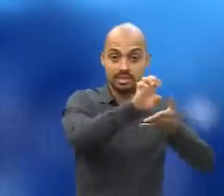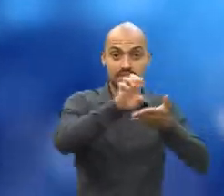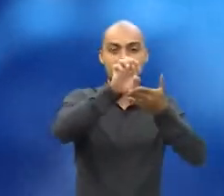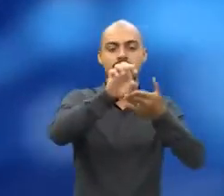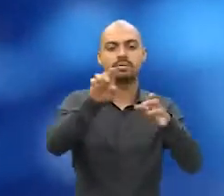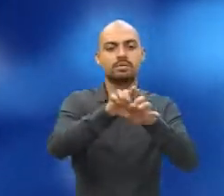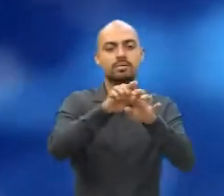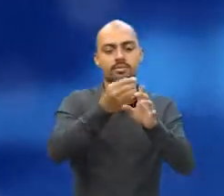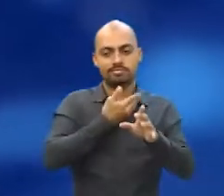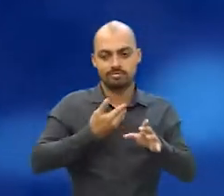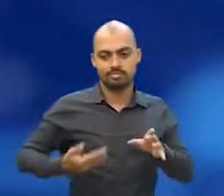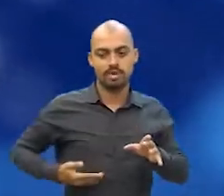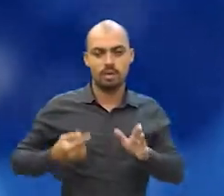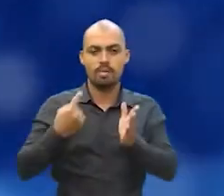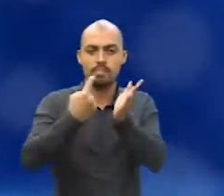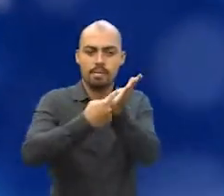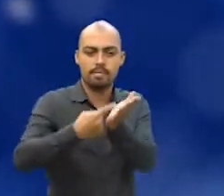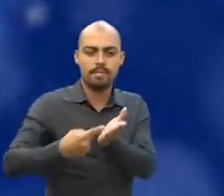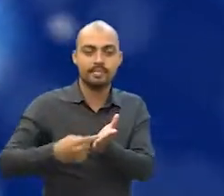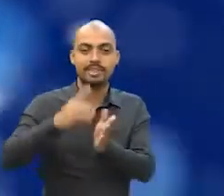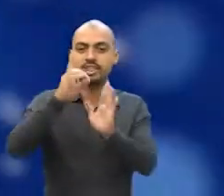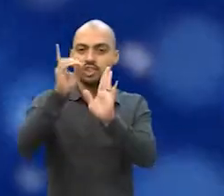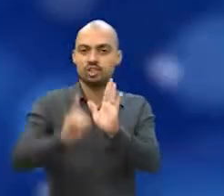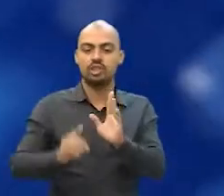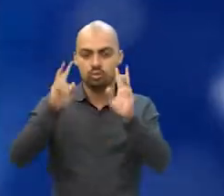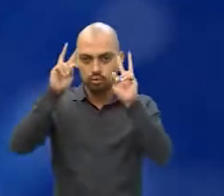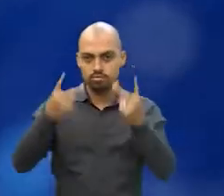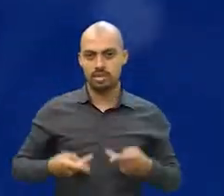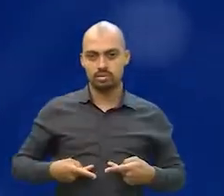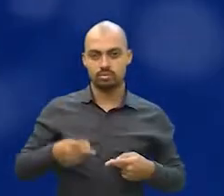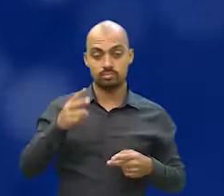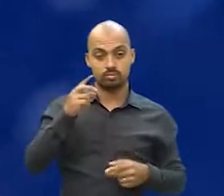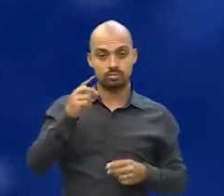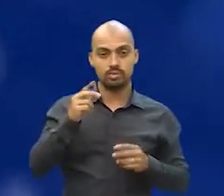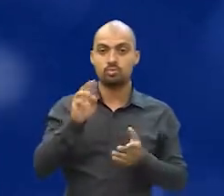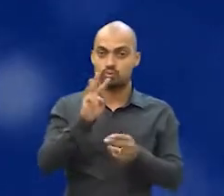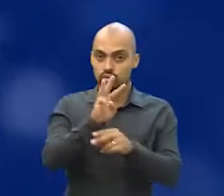com agenda focada nos direitos humanos, hein? Acesse o site